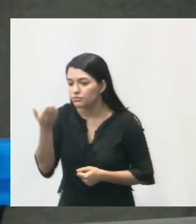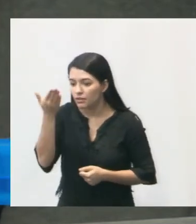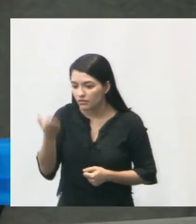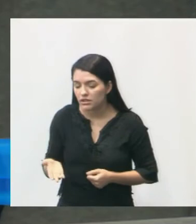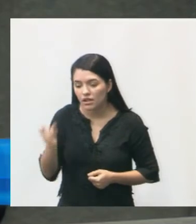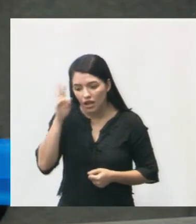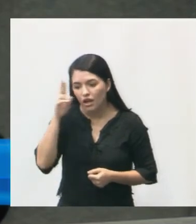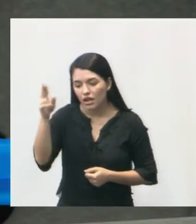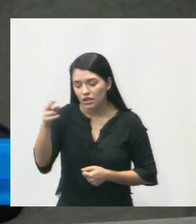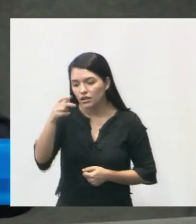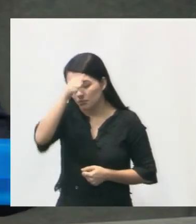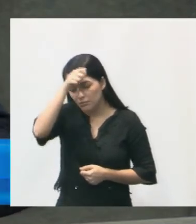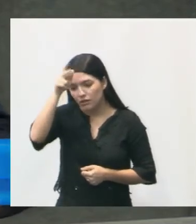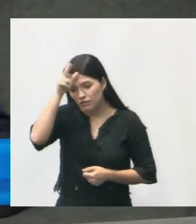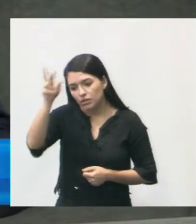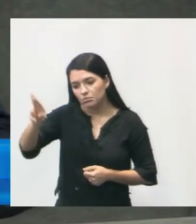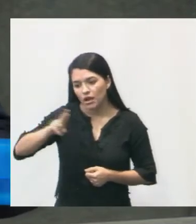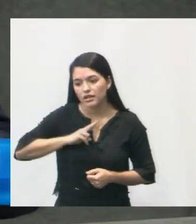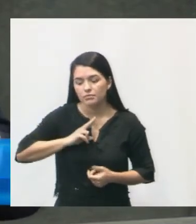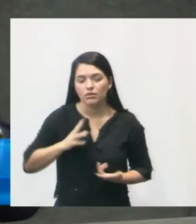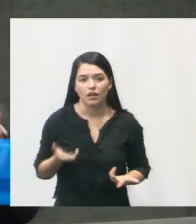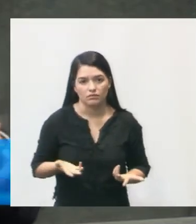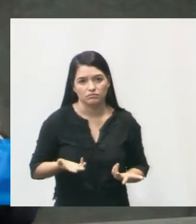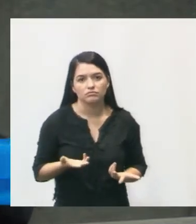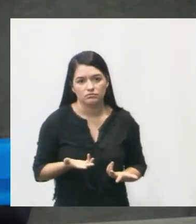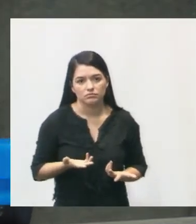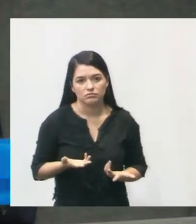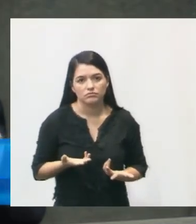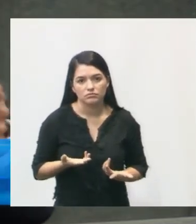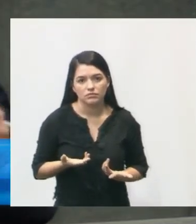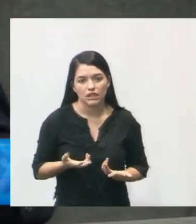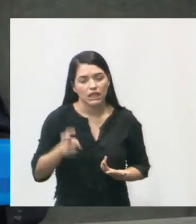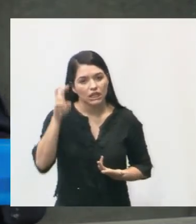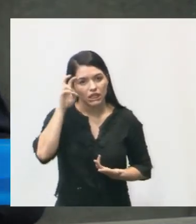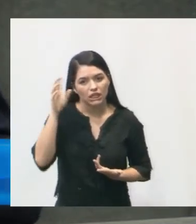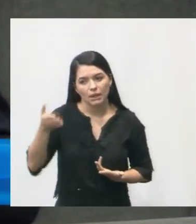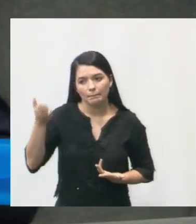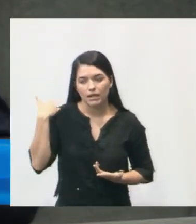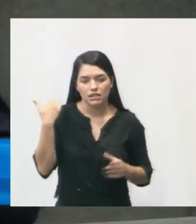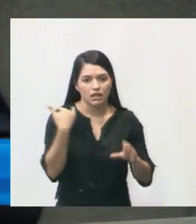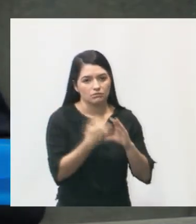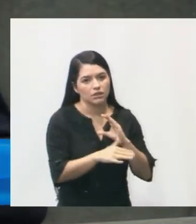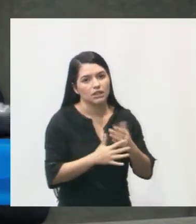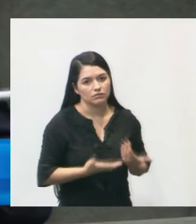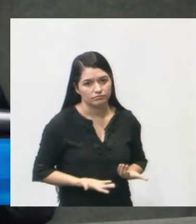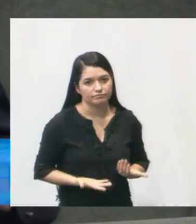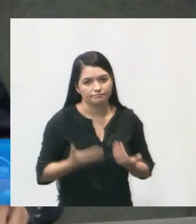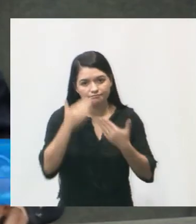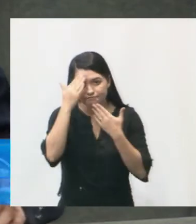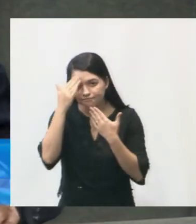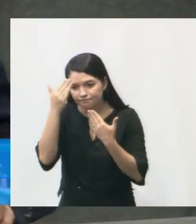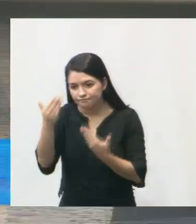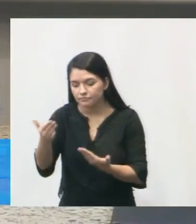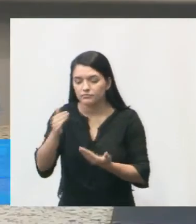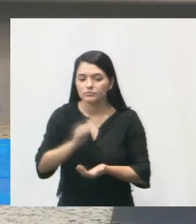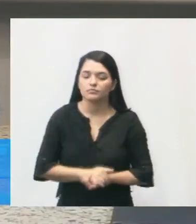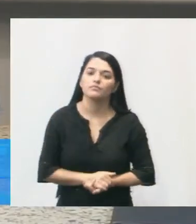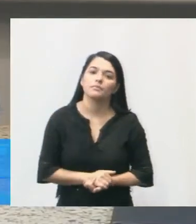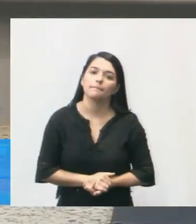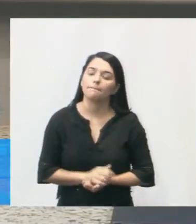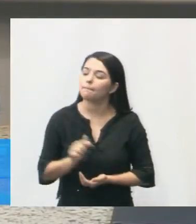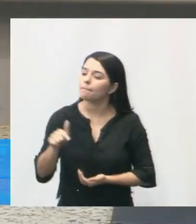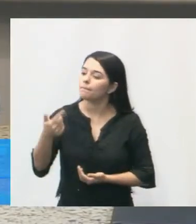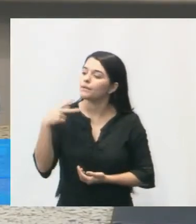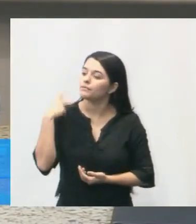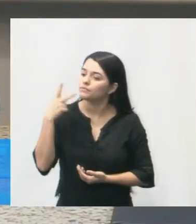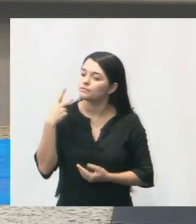para que nos responda sobre o nosso pedido, que foi feito na quinta-feira da semana passada. Obrigado. Mais algum vereador para encaminhar a